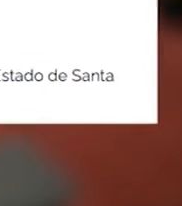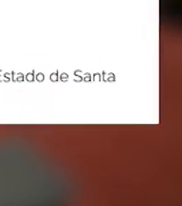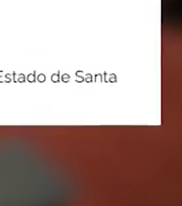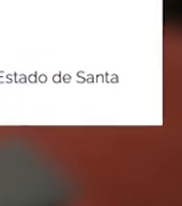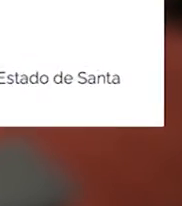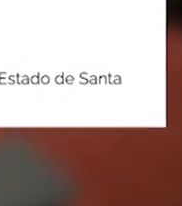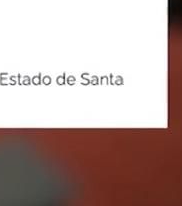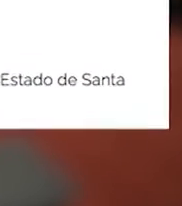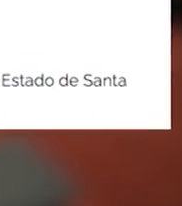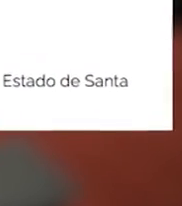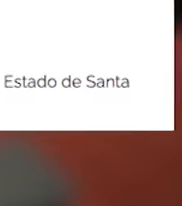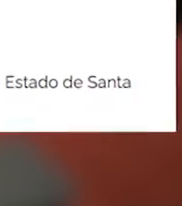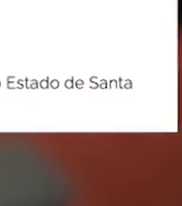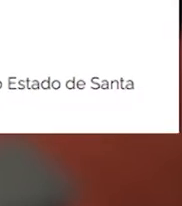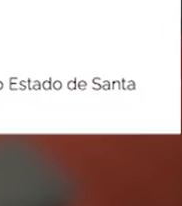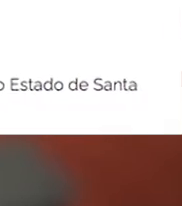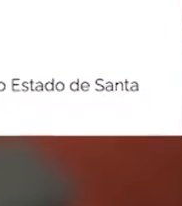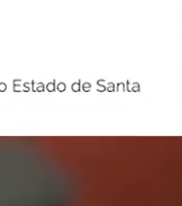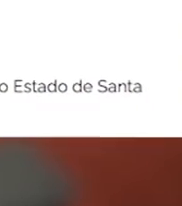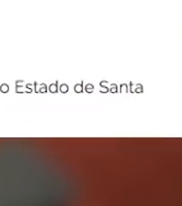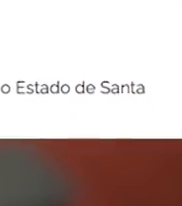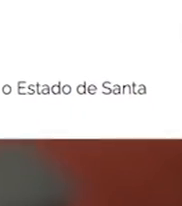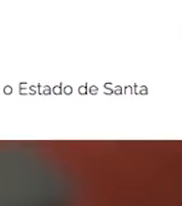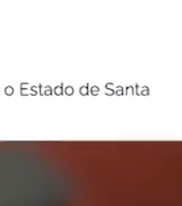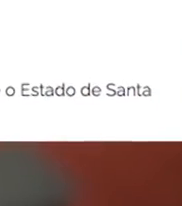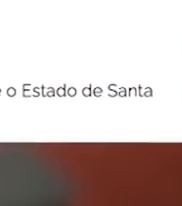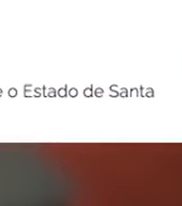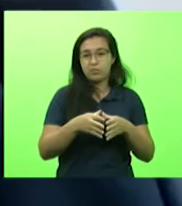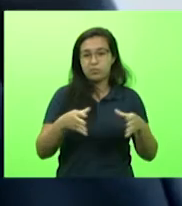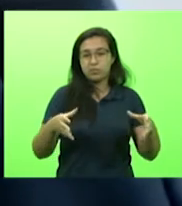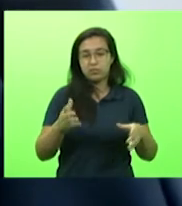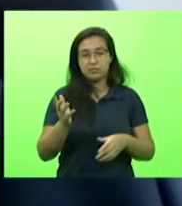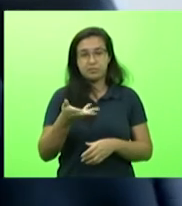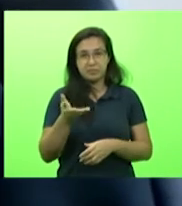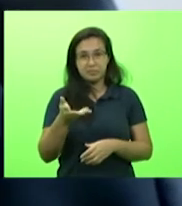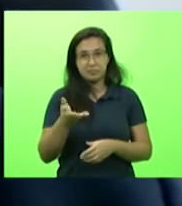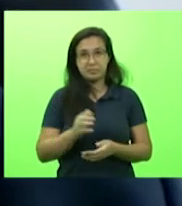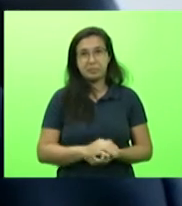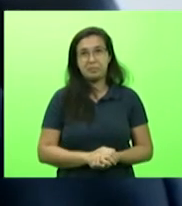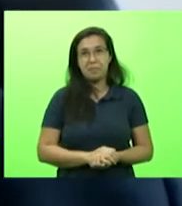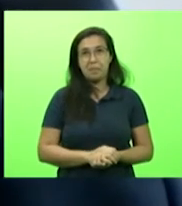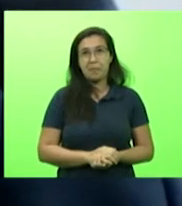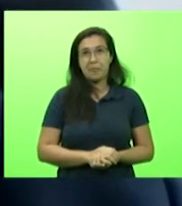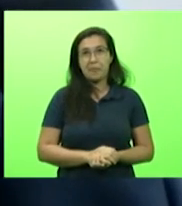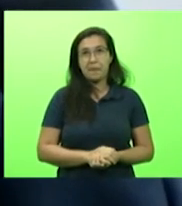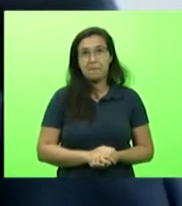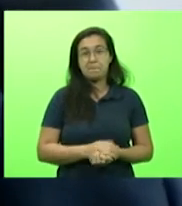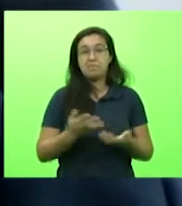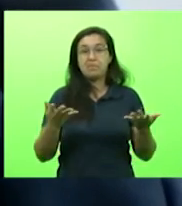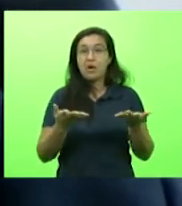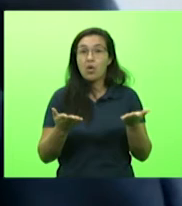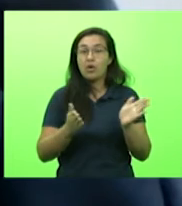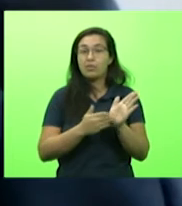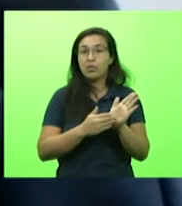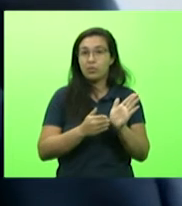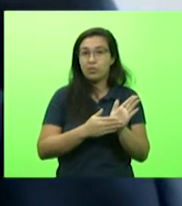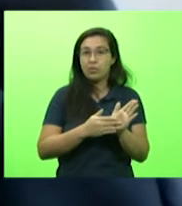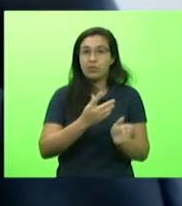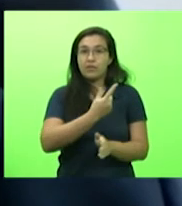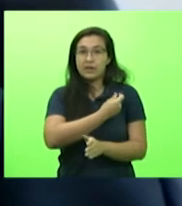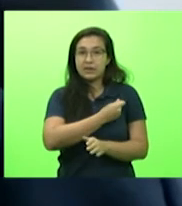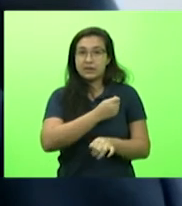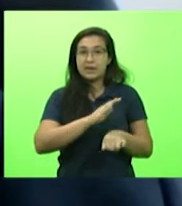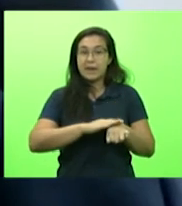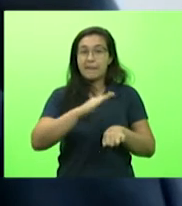realizados e ainda sobre a ameaça de interrupção dos serviços. A data em que o secretário de Estado da Saúde, André Mota